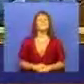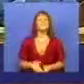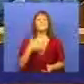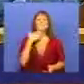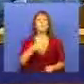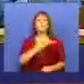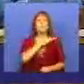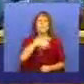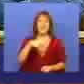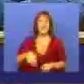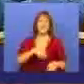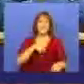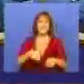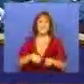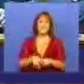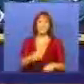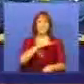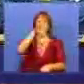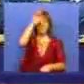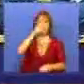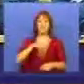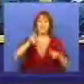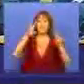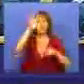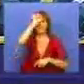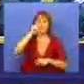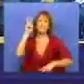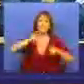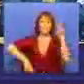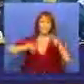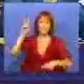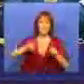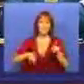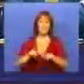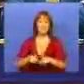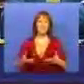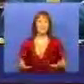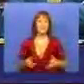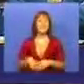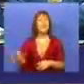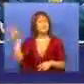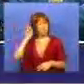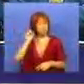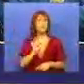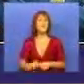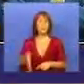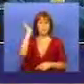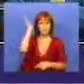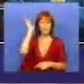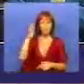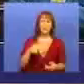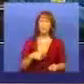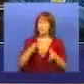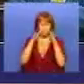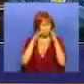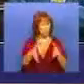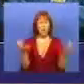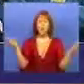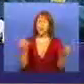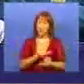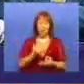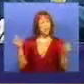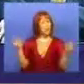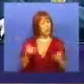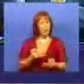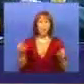Obrigada, Sr. Presidente. Sr. Ministro de Estado e das Finanças, ouvimos a sua intervenção muito atentamente